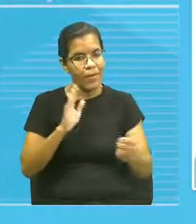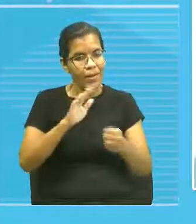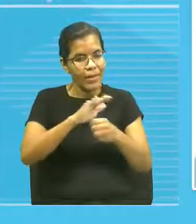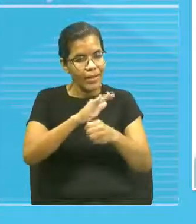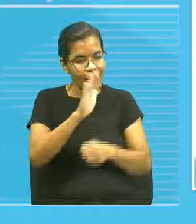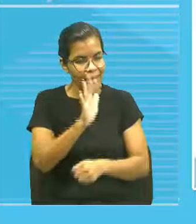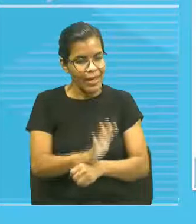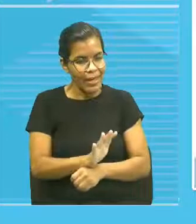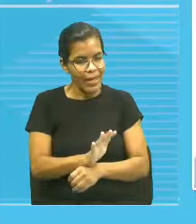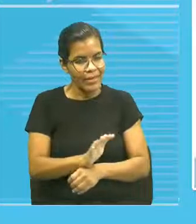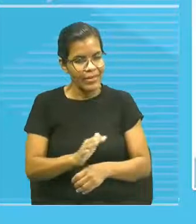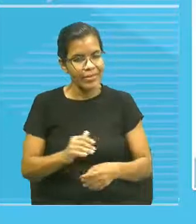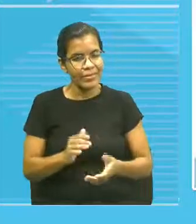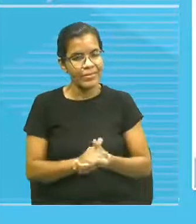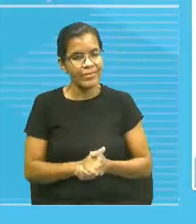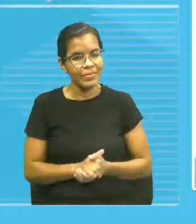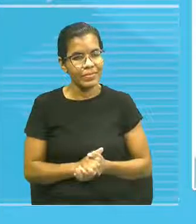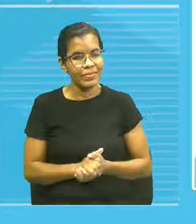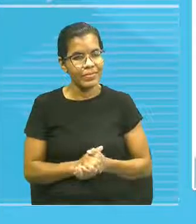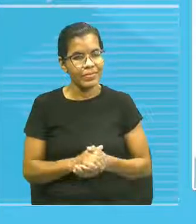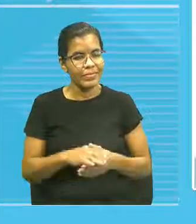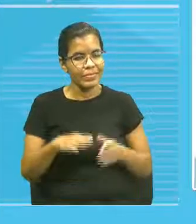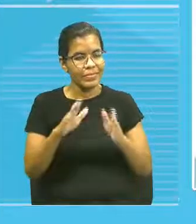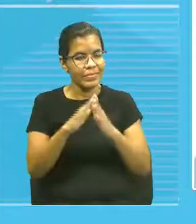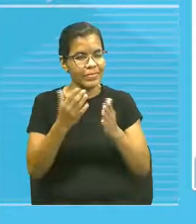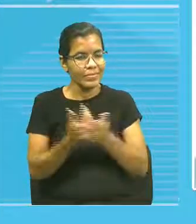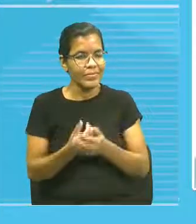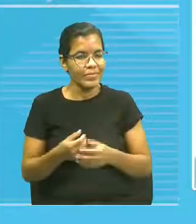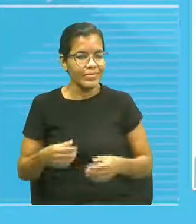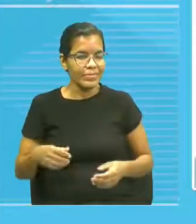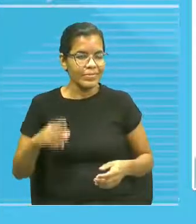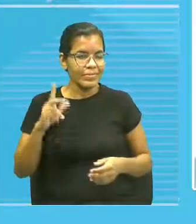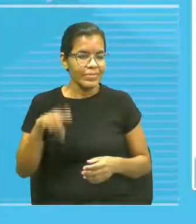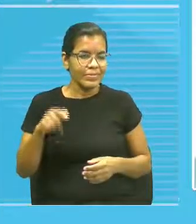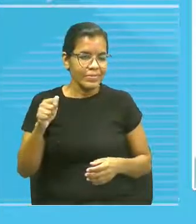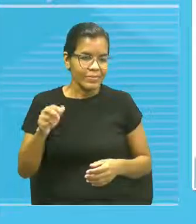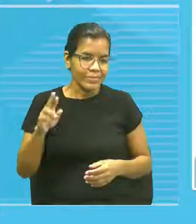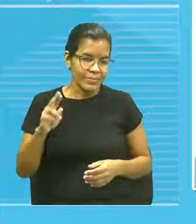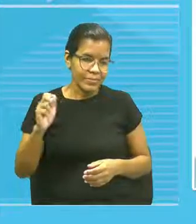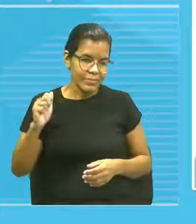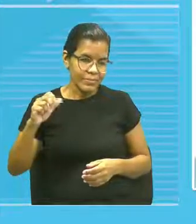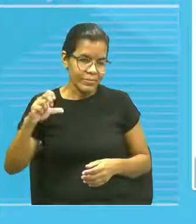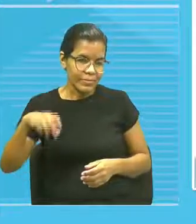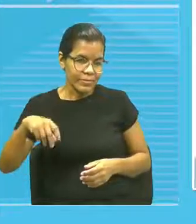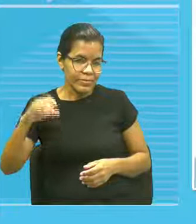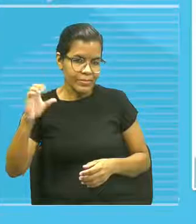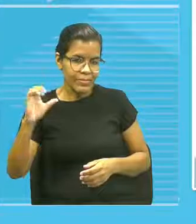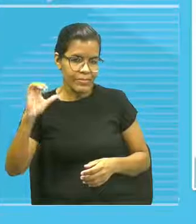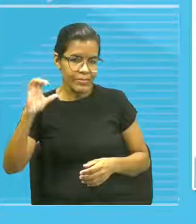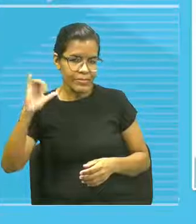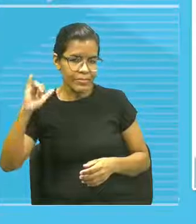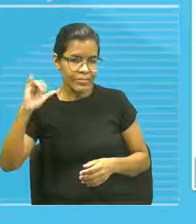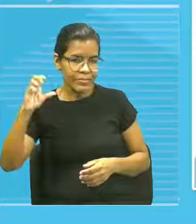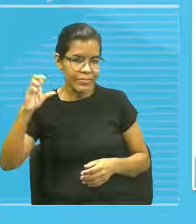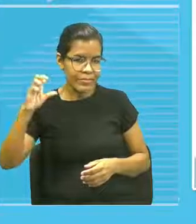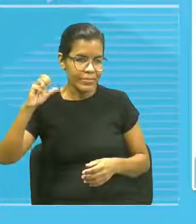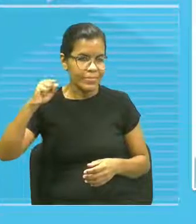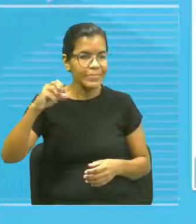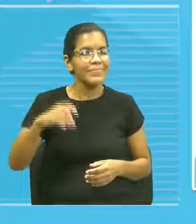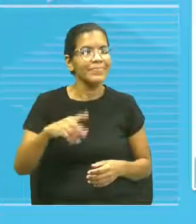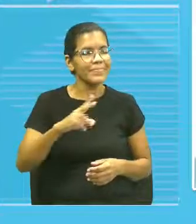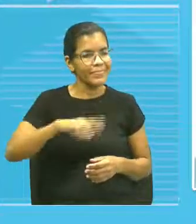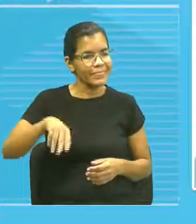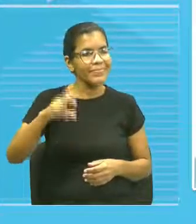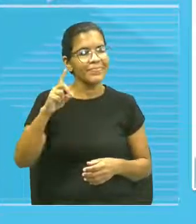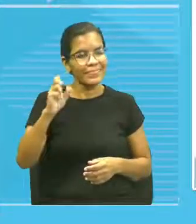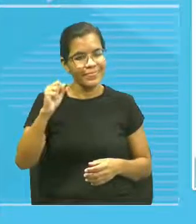Lohânia! Unidade Escolar Francisco de Assis também, rapaz, Curral Novo está focado. Tá vendo aí? Está focado,